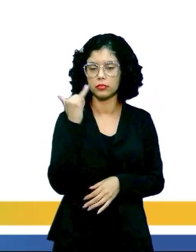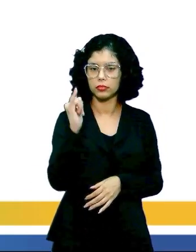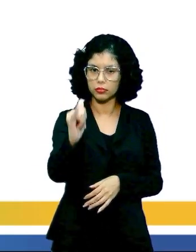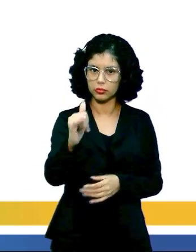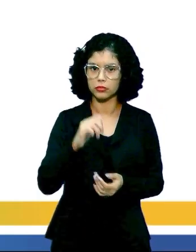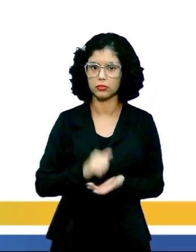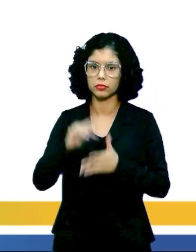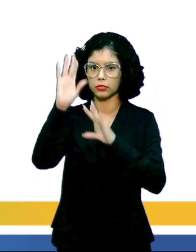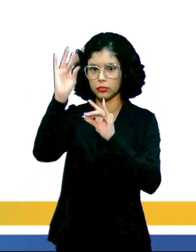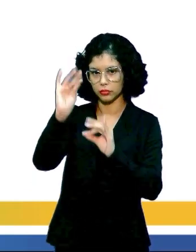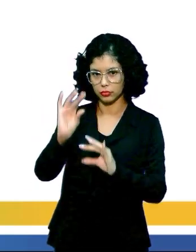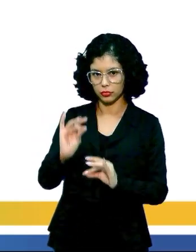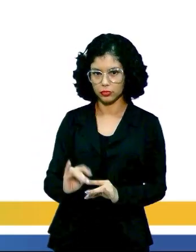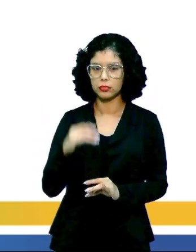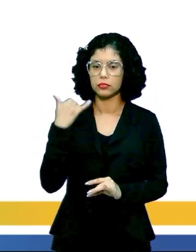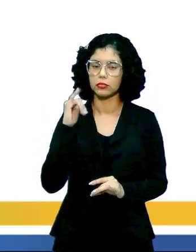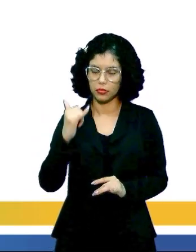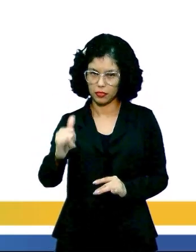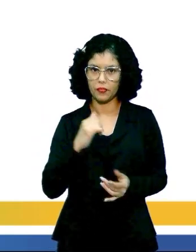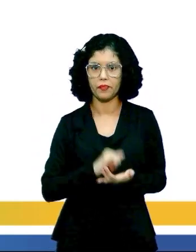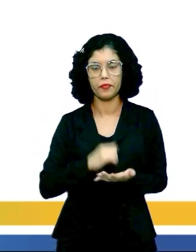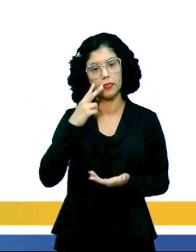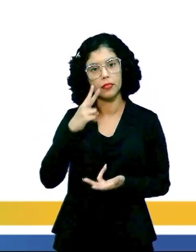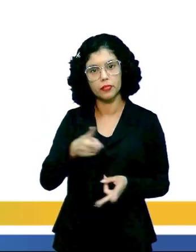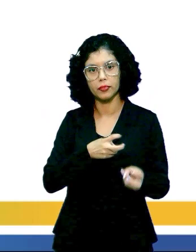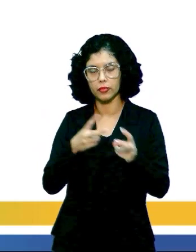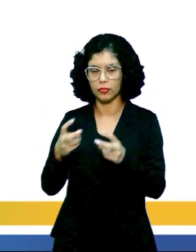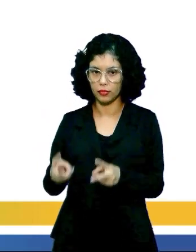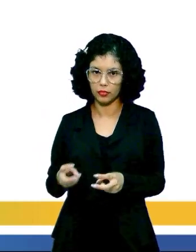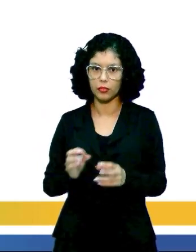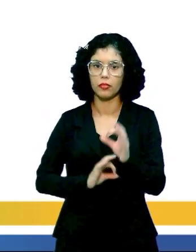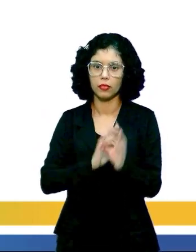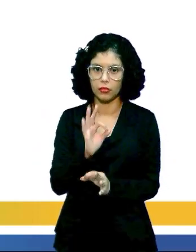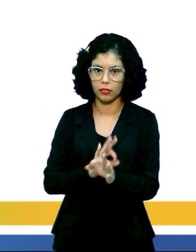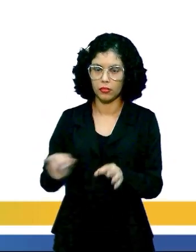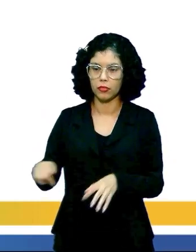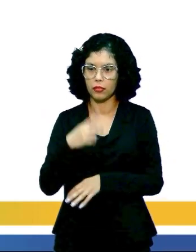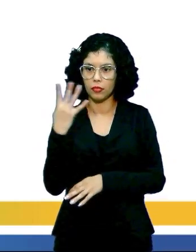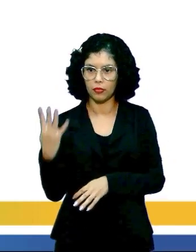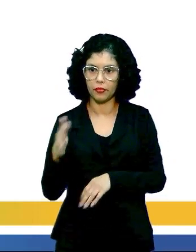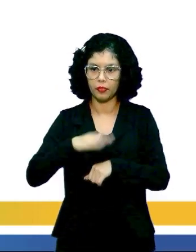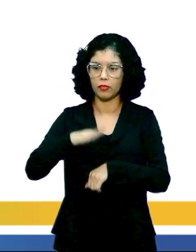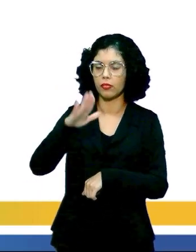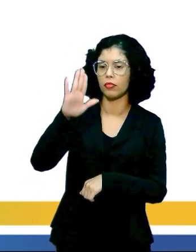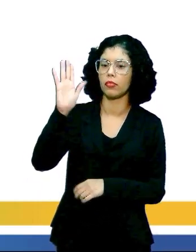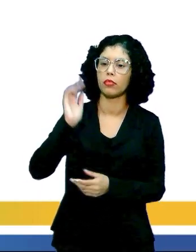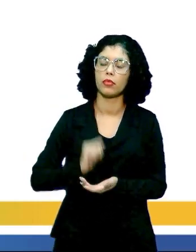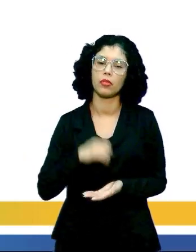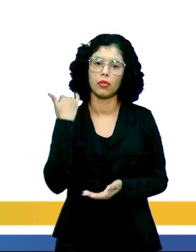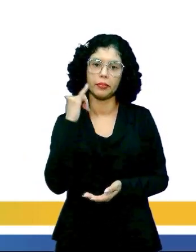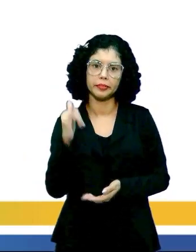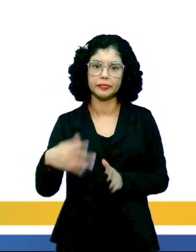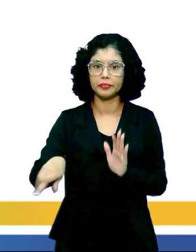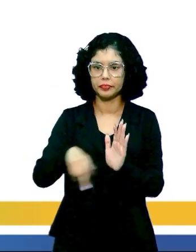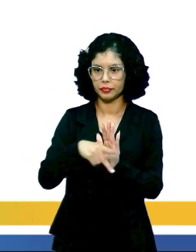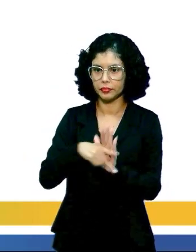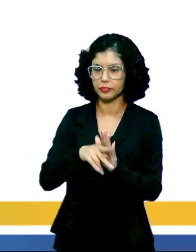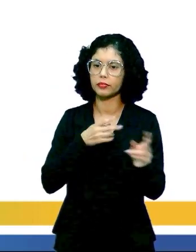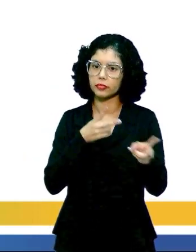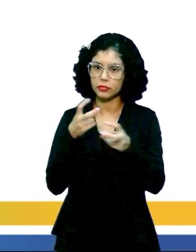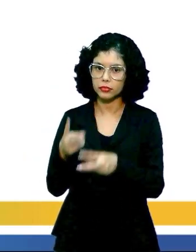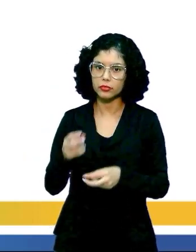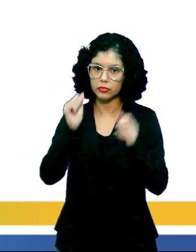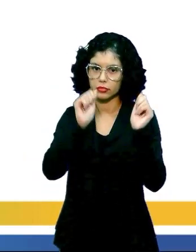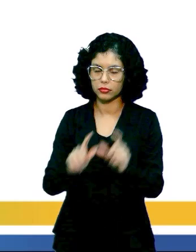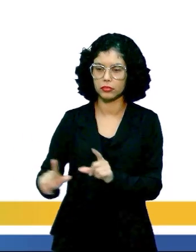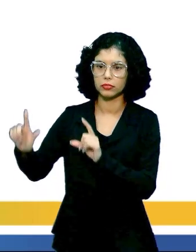eletrosferas, cada nível da eletrosfera, né, que nós vamos chamar isso de nível energético, tem uma quantidade máxima de elétrons suficientes, que vocês podem acompanhar